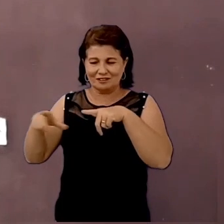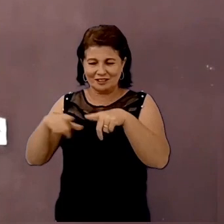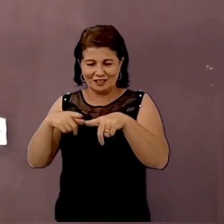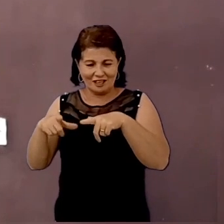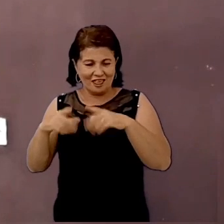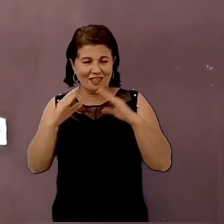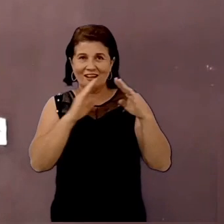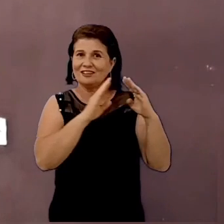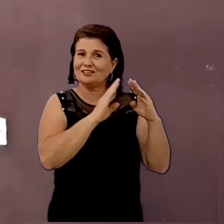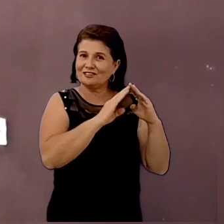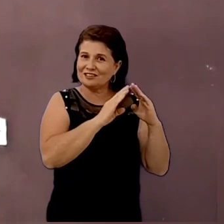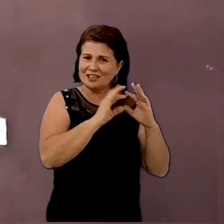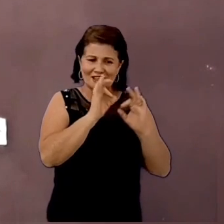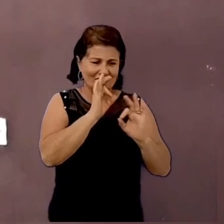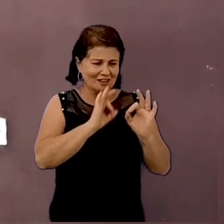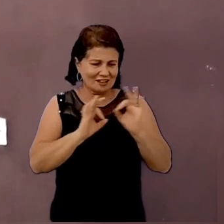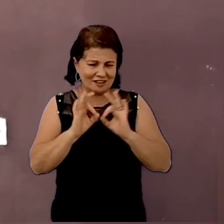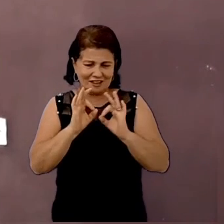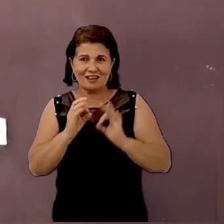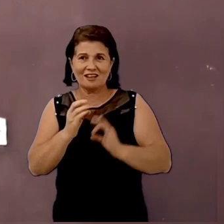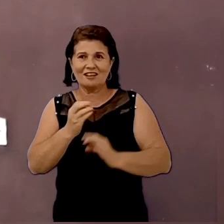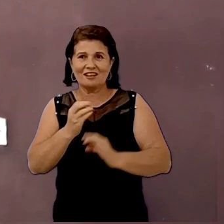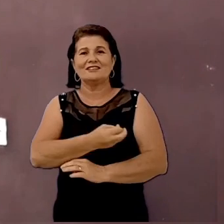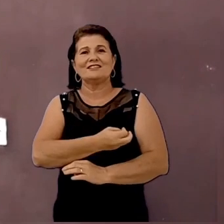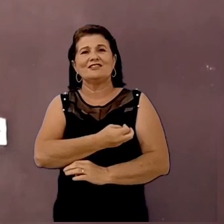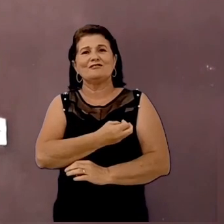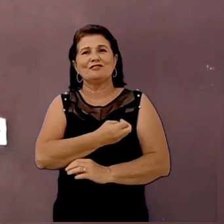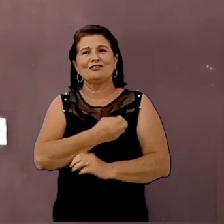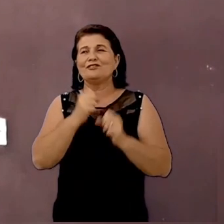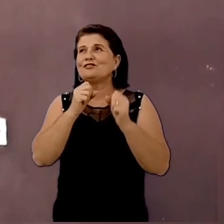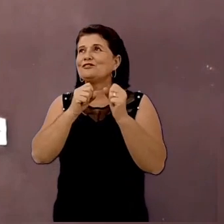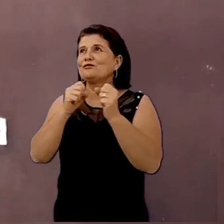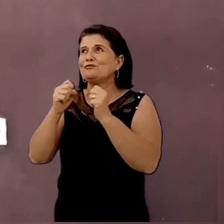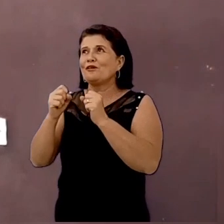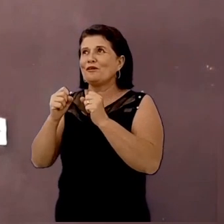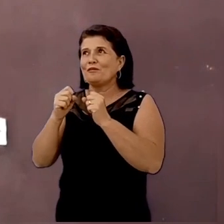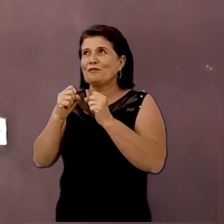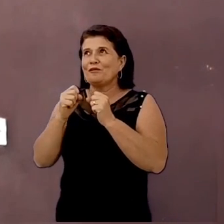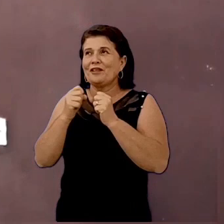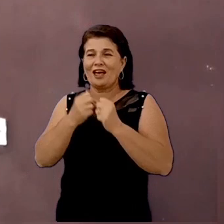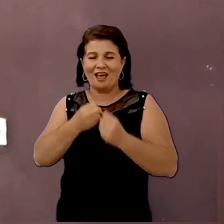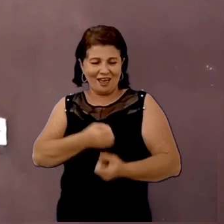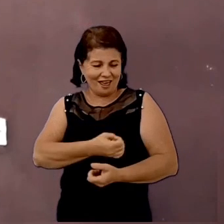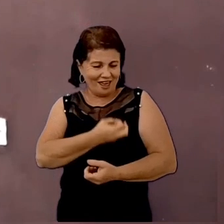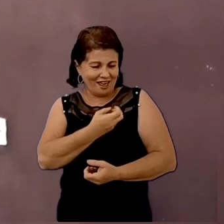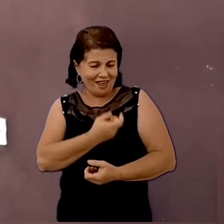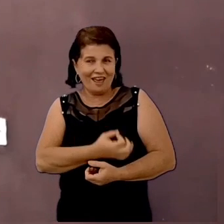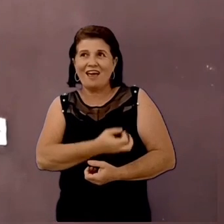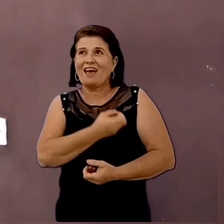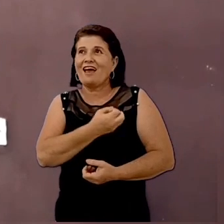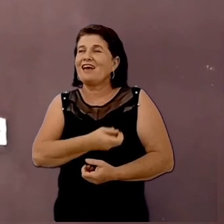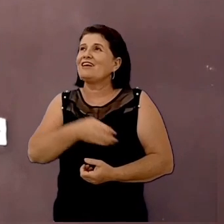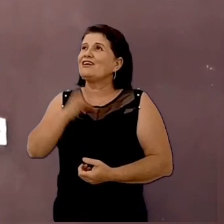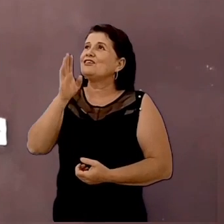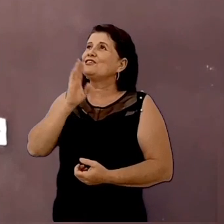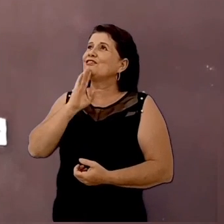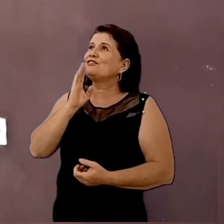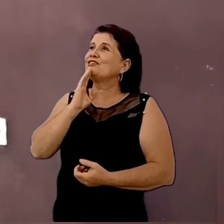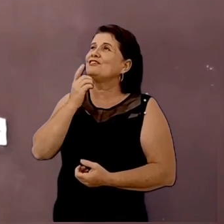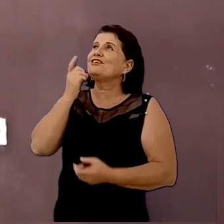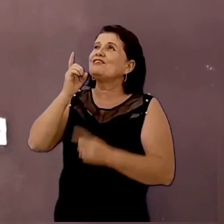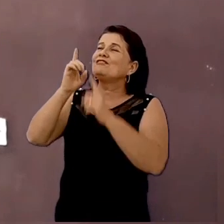nossa casa, cada detalhe da nossa vida, nós possamos transbordar do pleno conhecimento